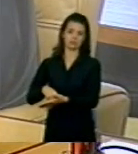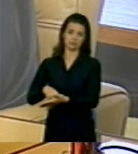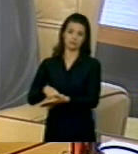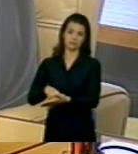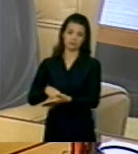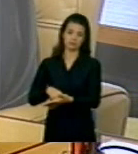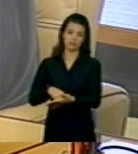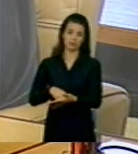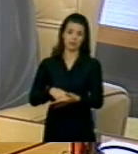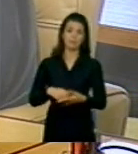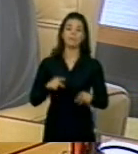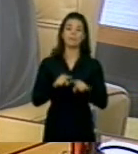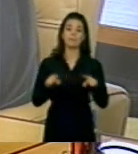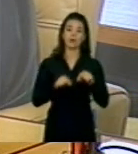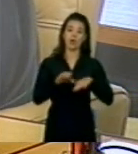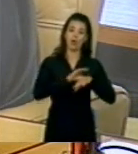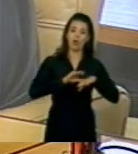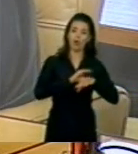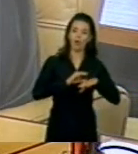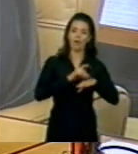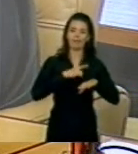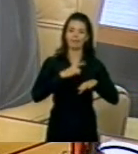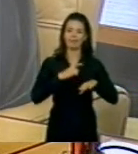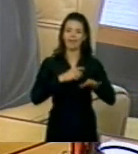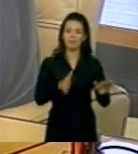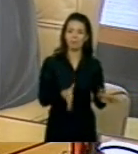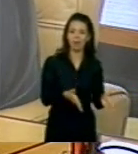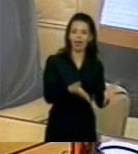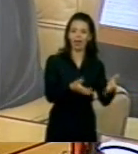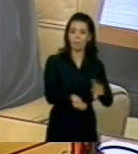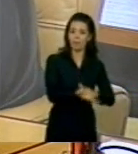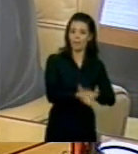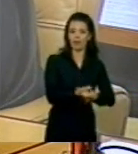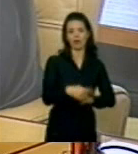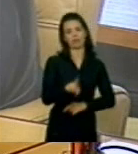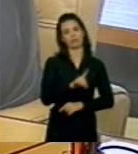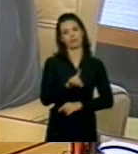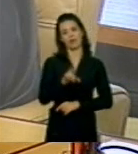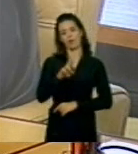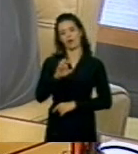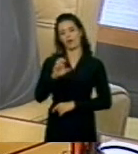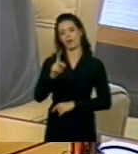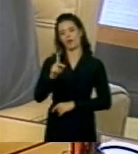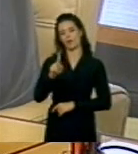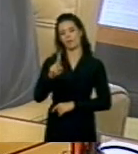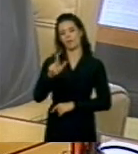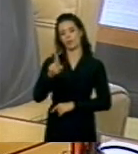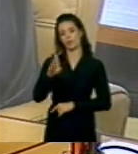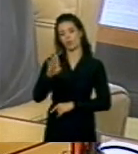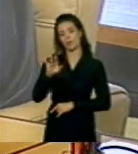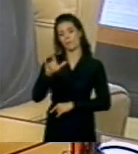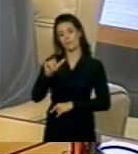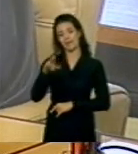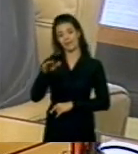não comporta privilégios, até porque privilégio é incompatível com a República. Privilégio, palavra que às vezes